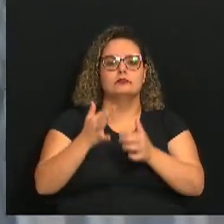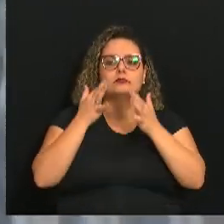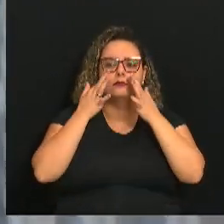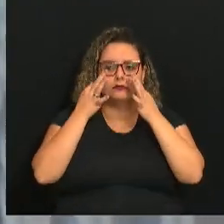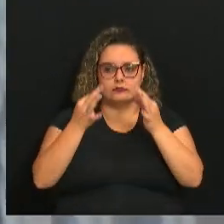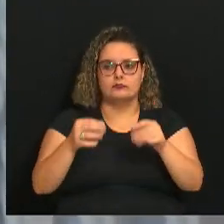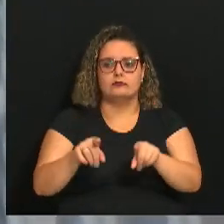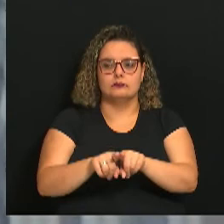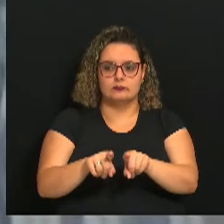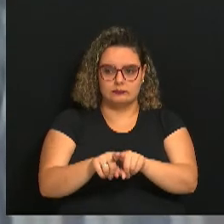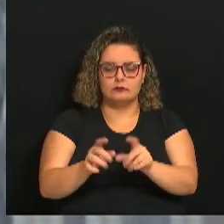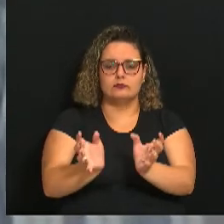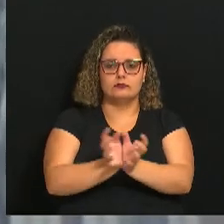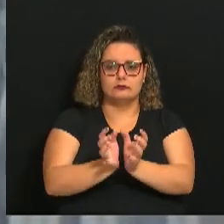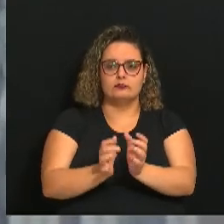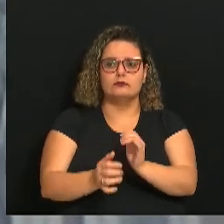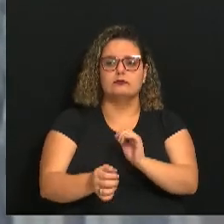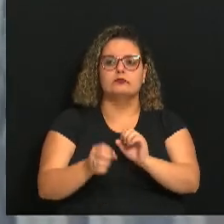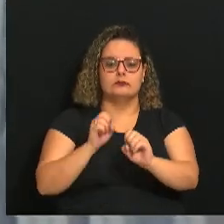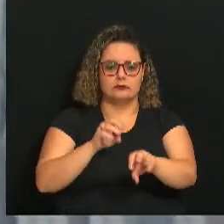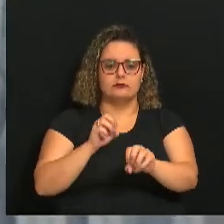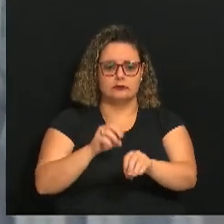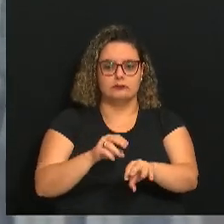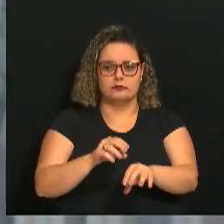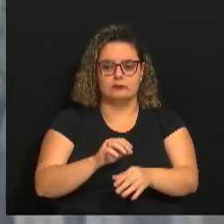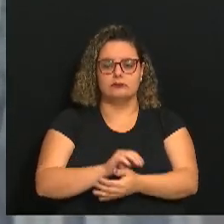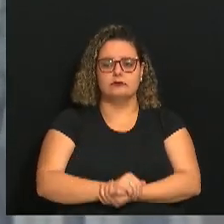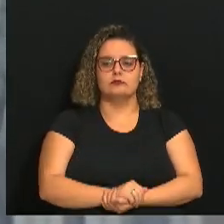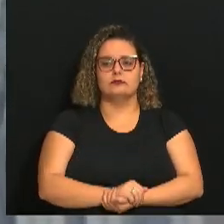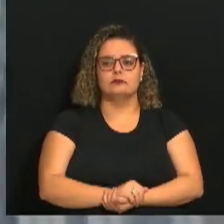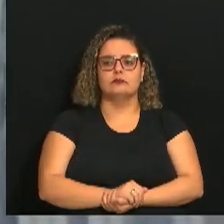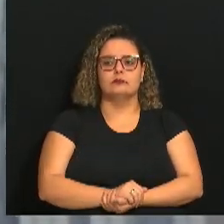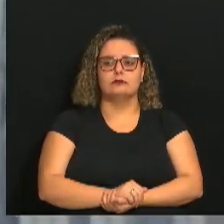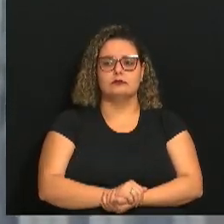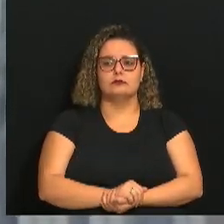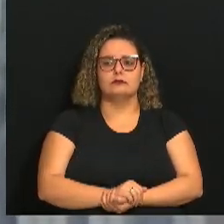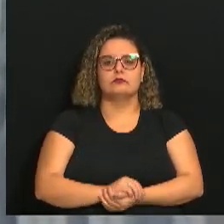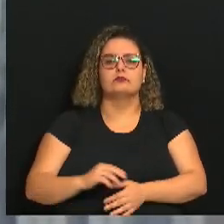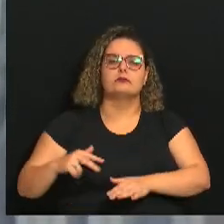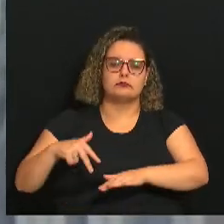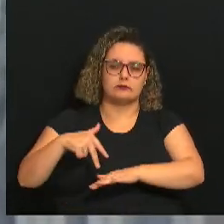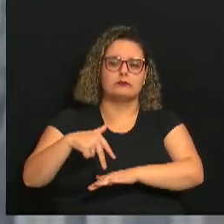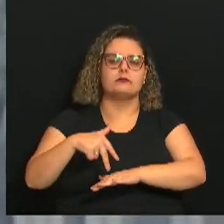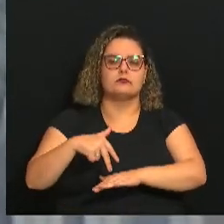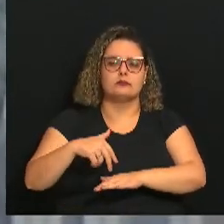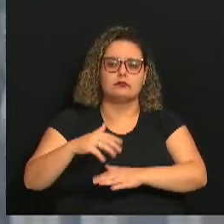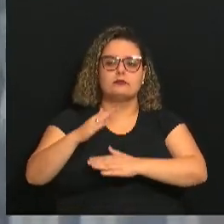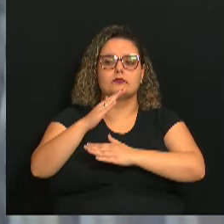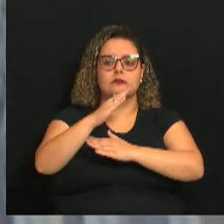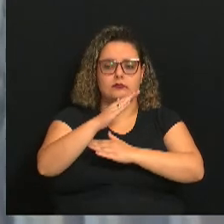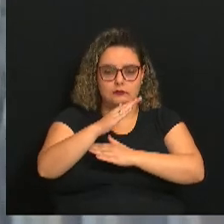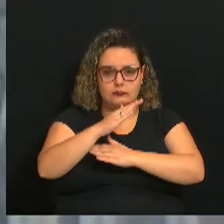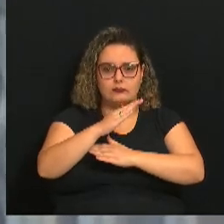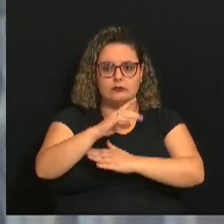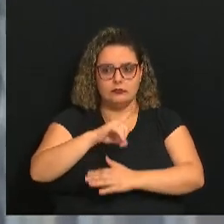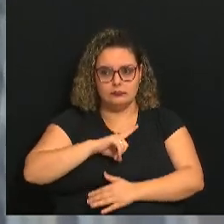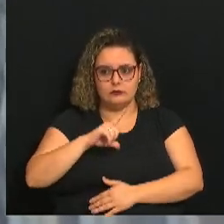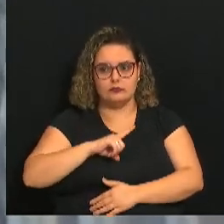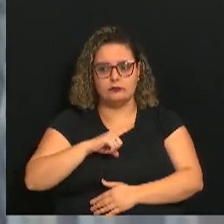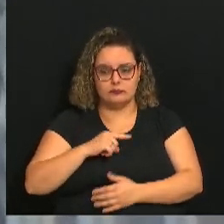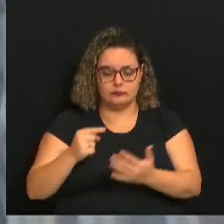como comissão de educação, que é esse instrumento aqui institucional que nós temos na Câmara Municipal, que tem como uma